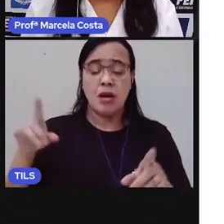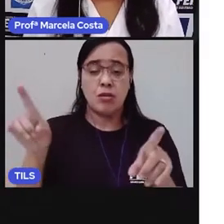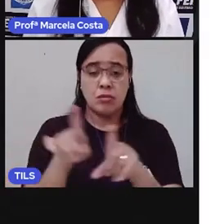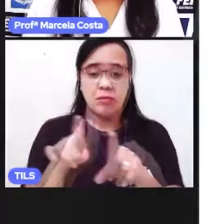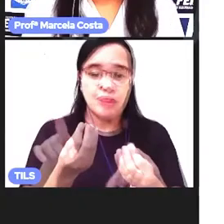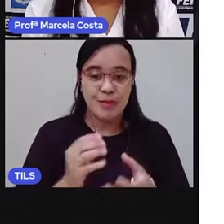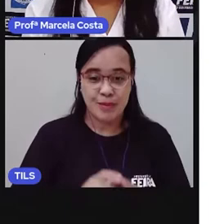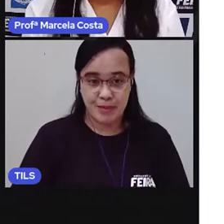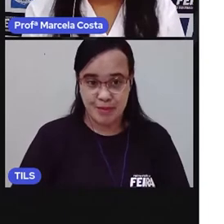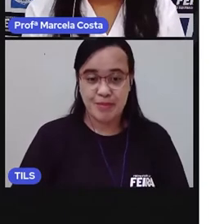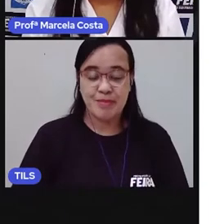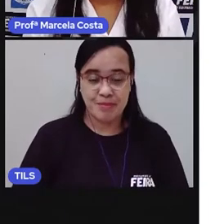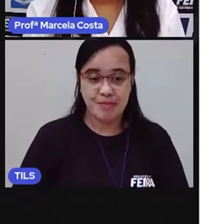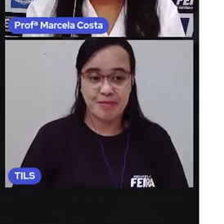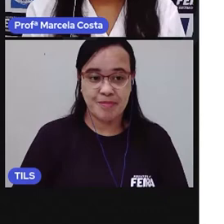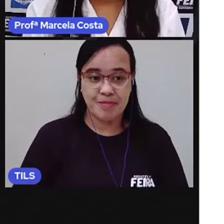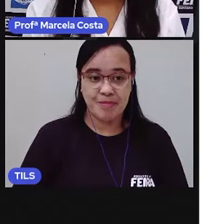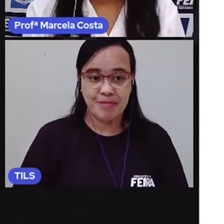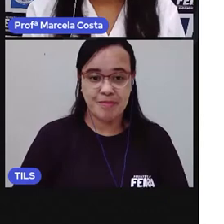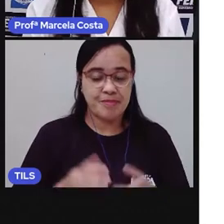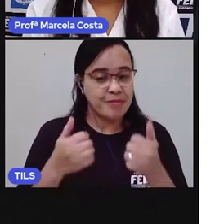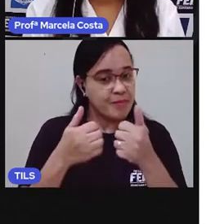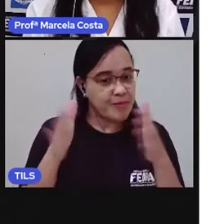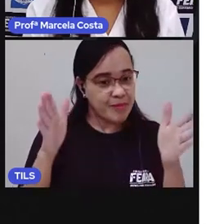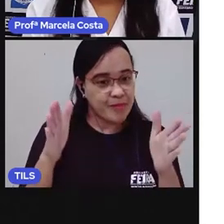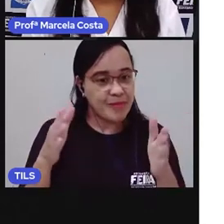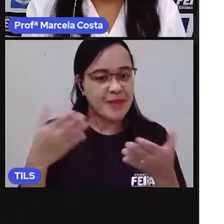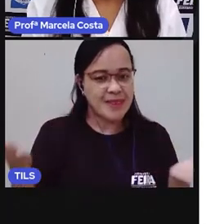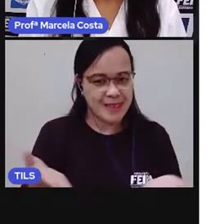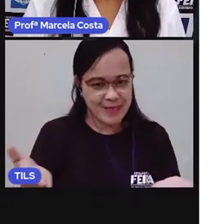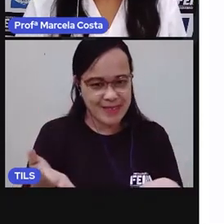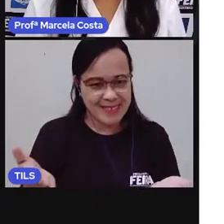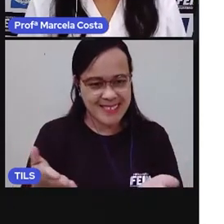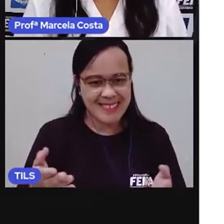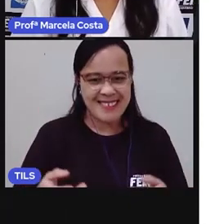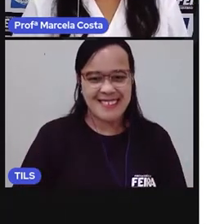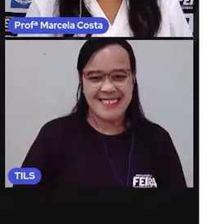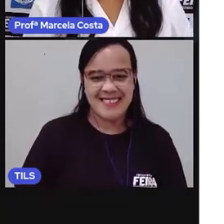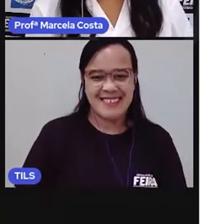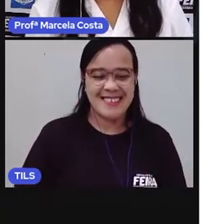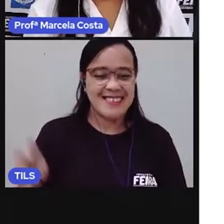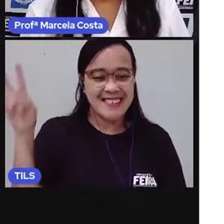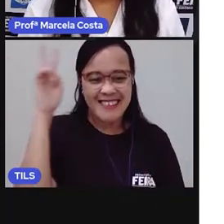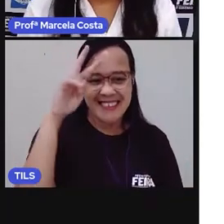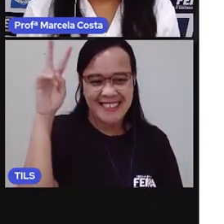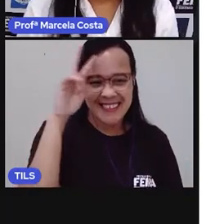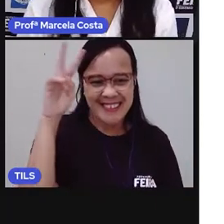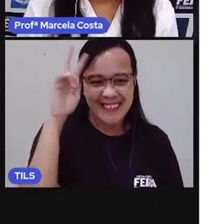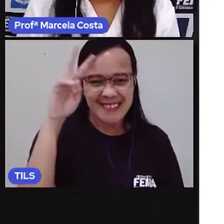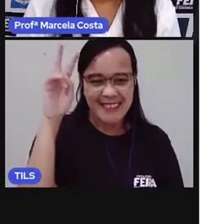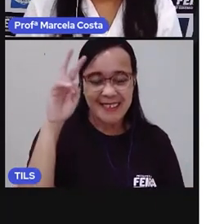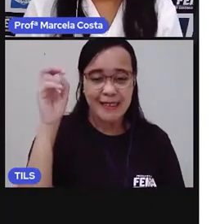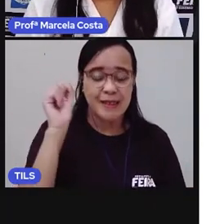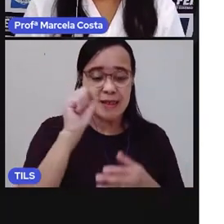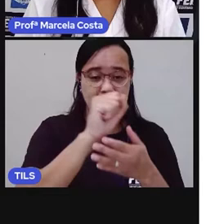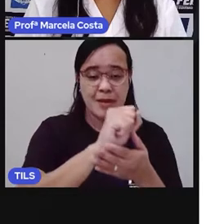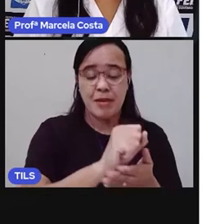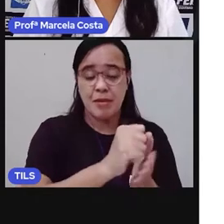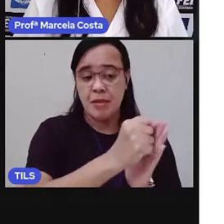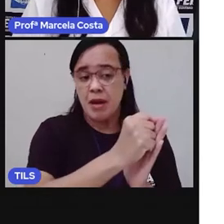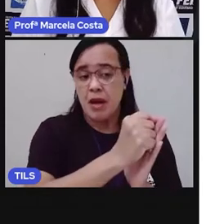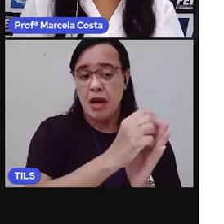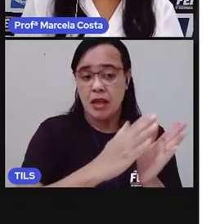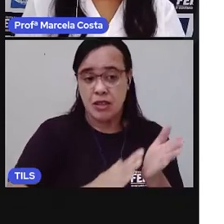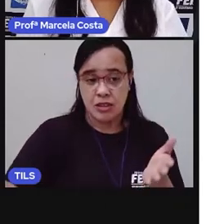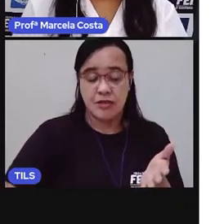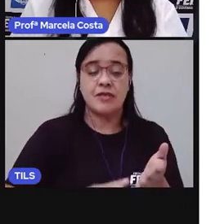dentes. Vamos começar. Lembra, crianças, que em uma das nossas aulas a gente cantou uma cantiga